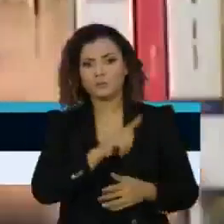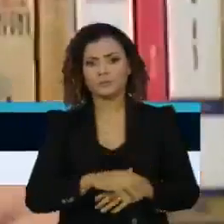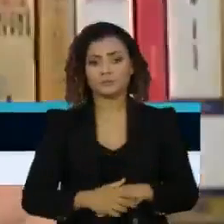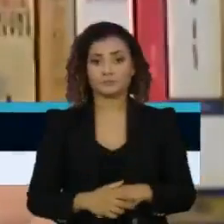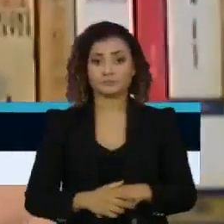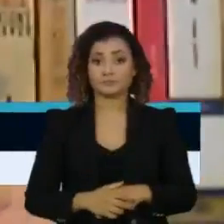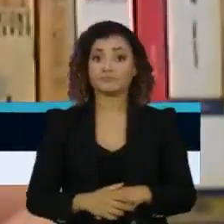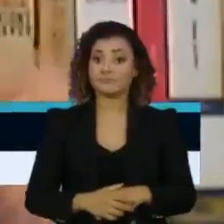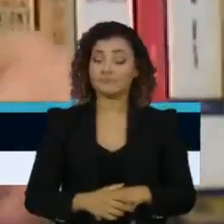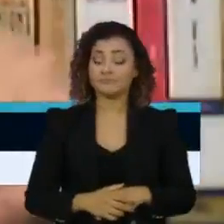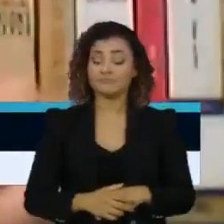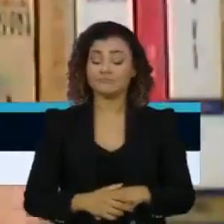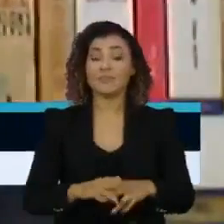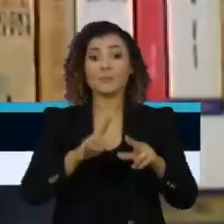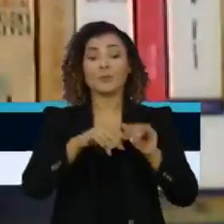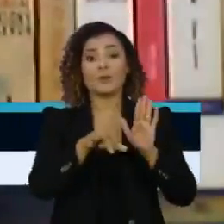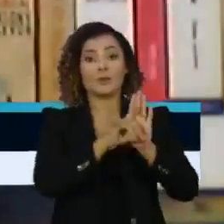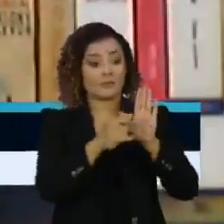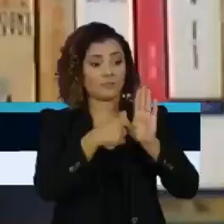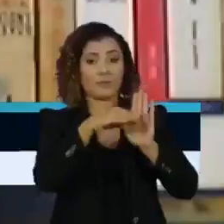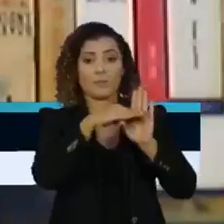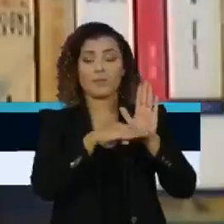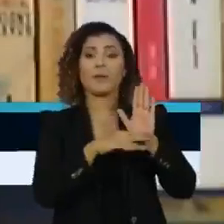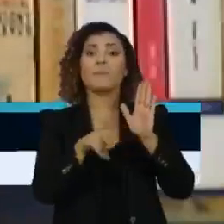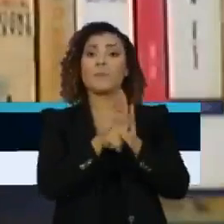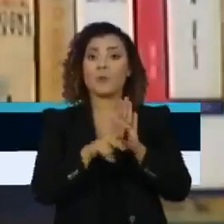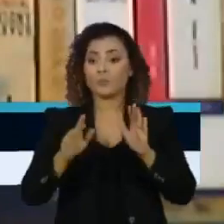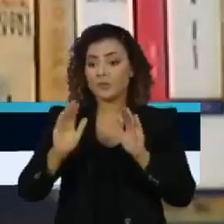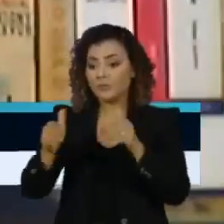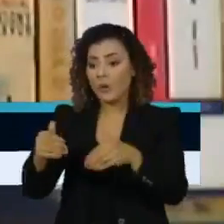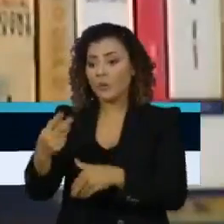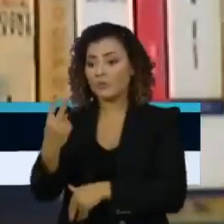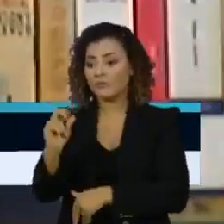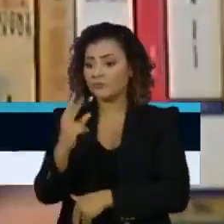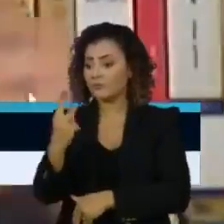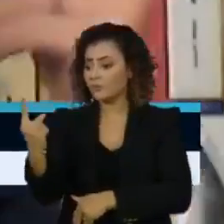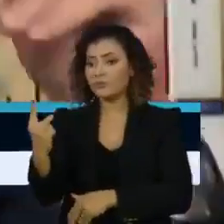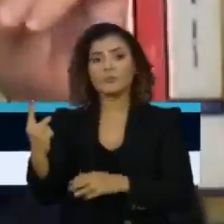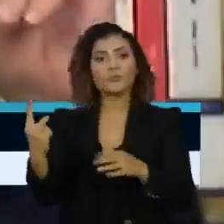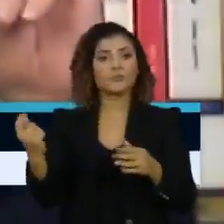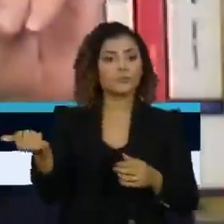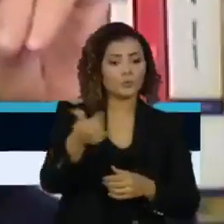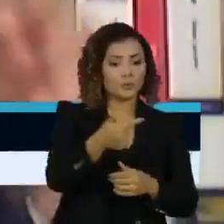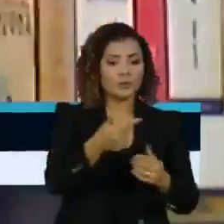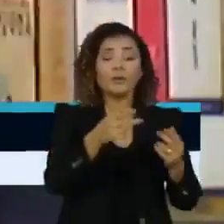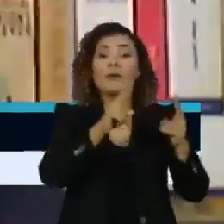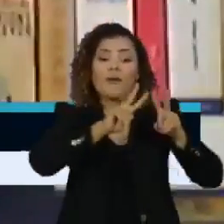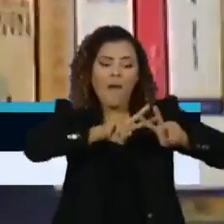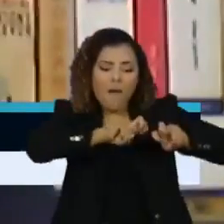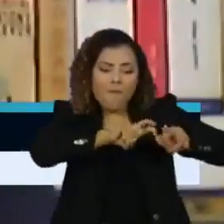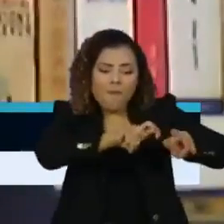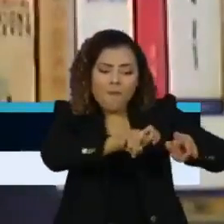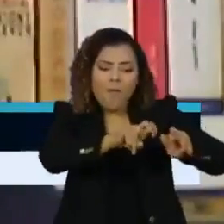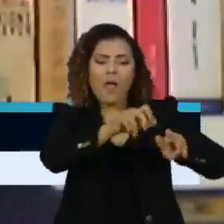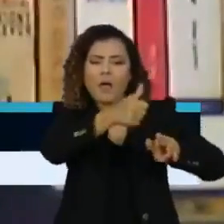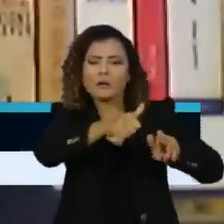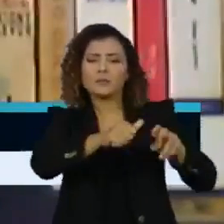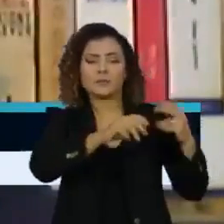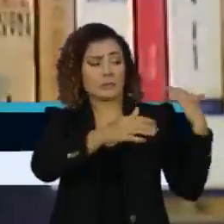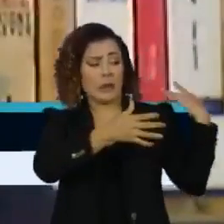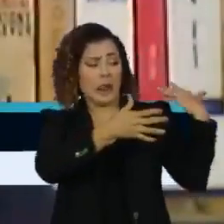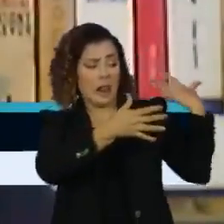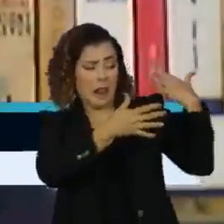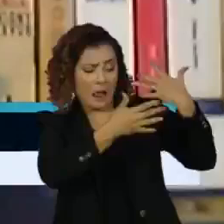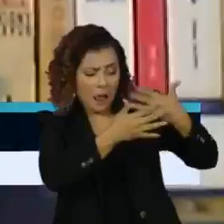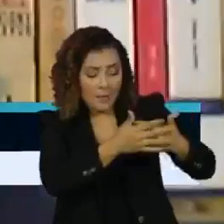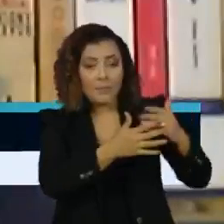declaração mais voltada para 2021 do que fazendo uma análise, entre aspas, histórica